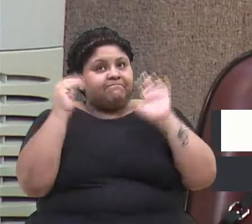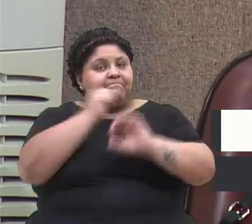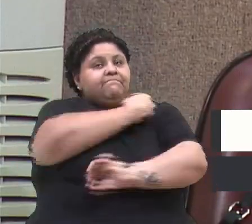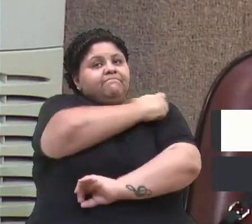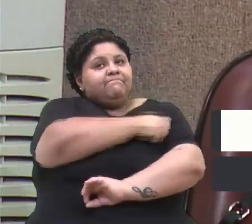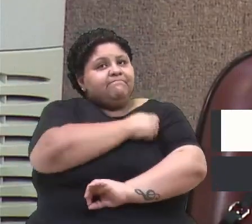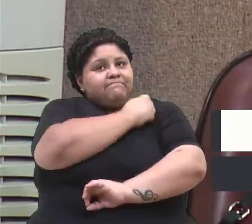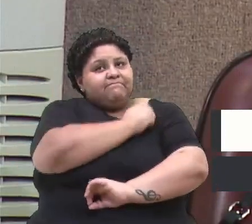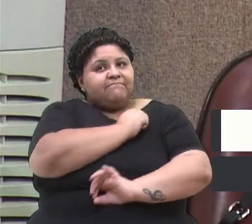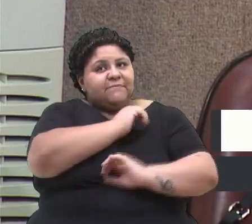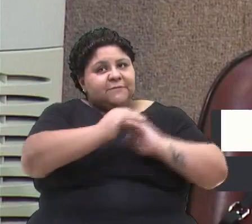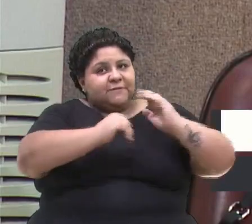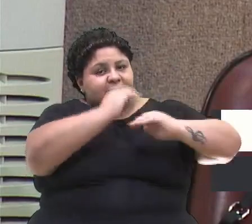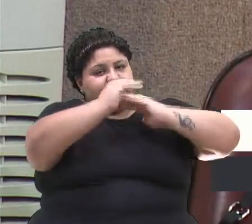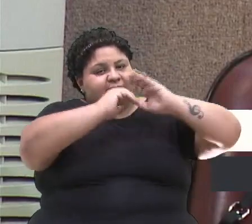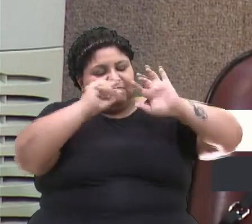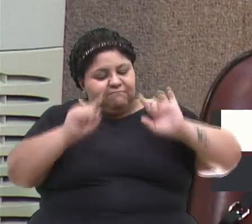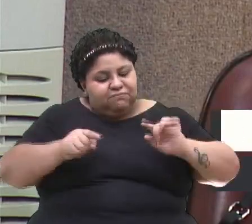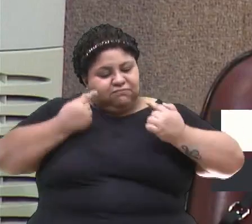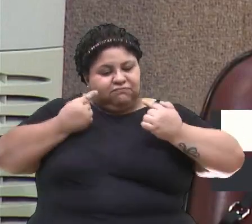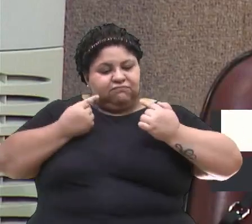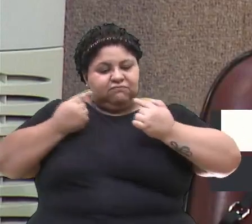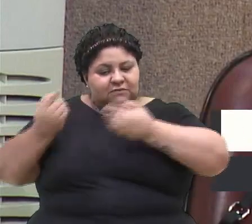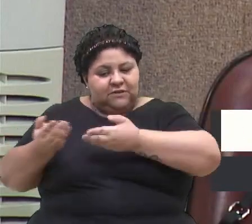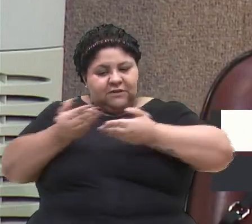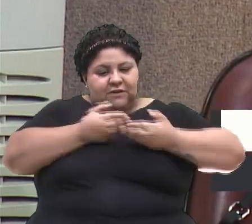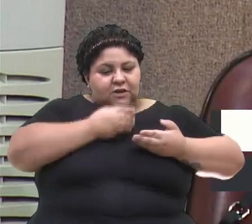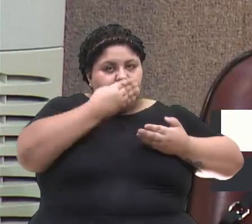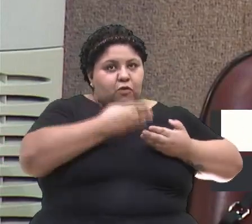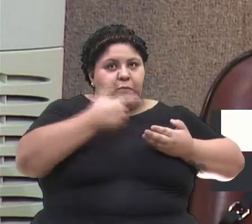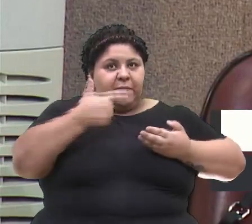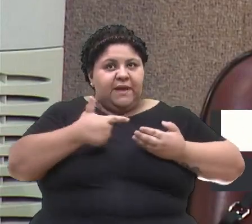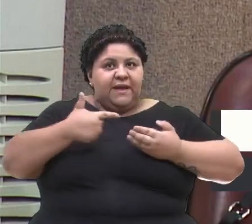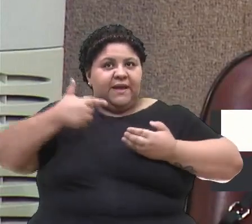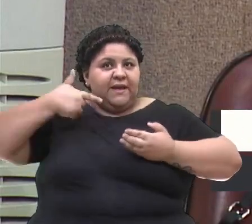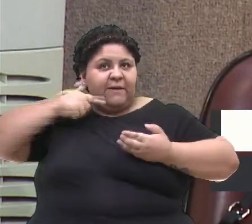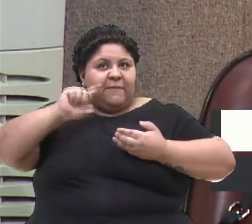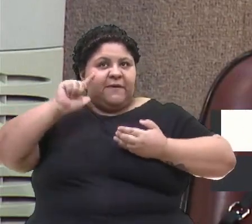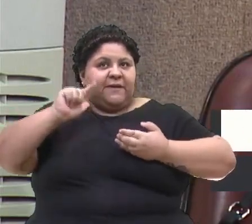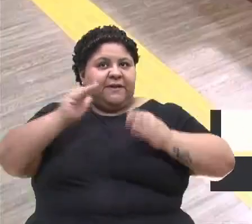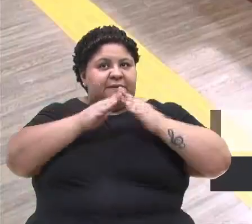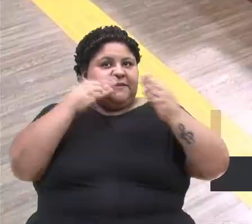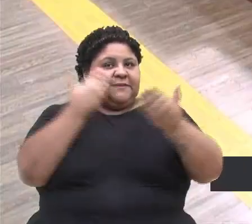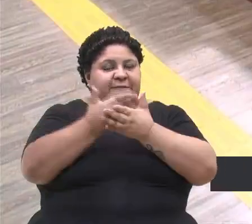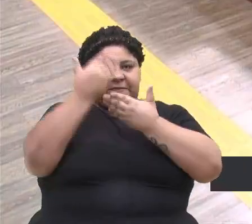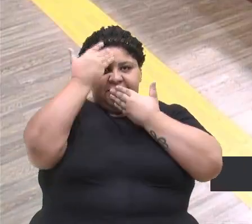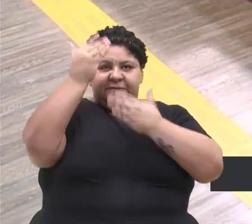que se prepararam e desafiaram, trazendo o bicampeonato para a escola. Muito obrigada.